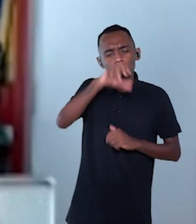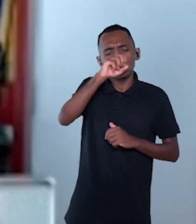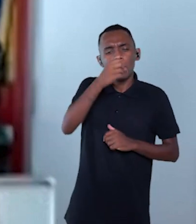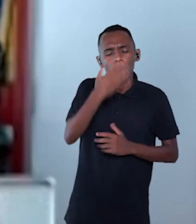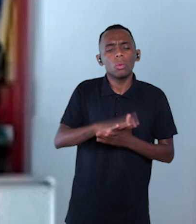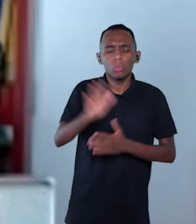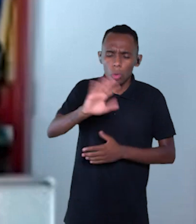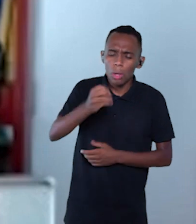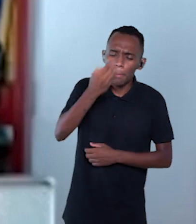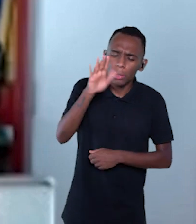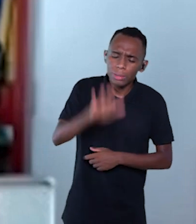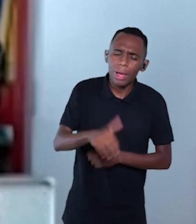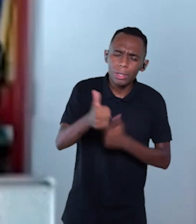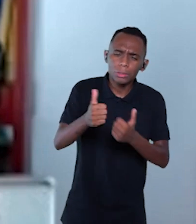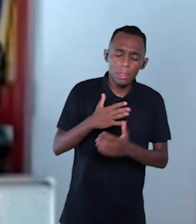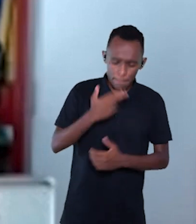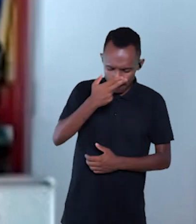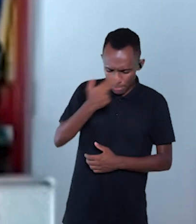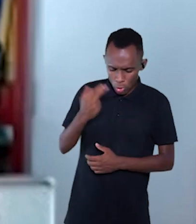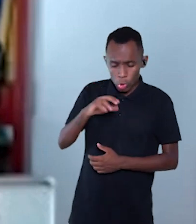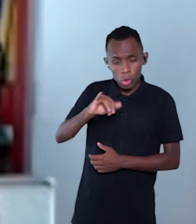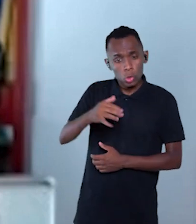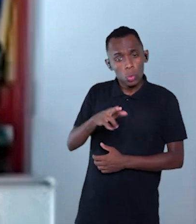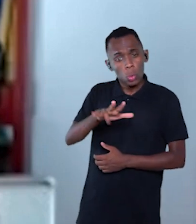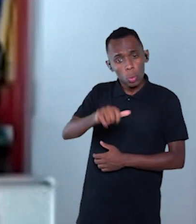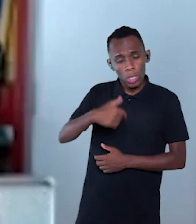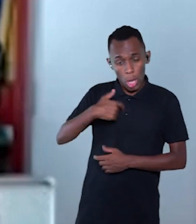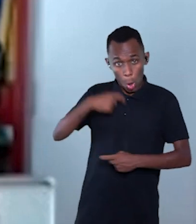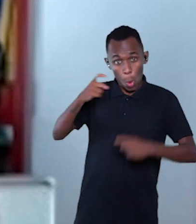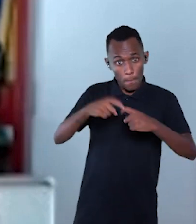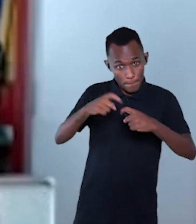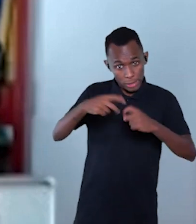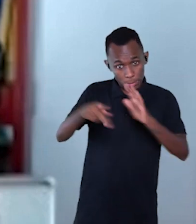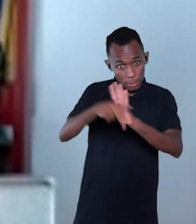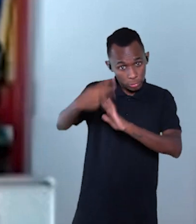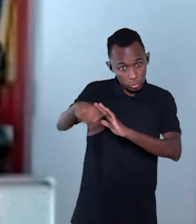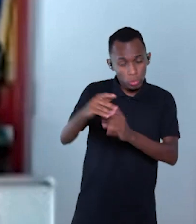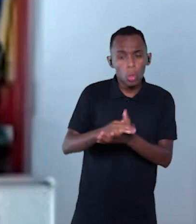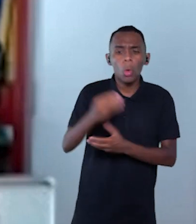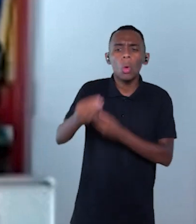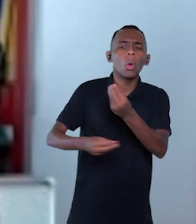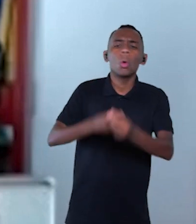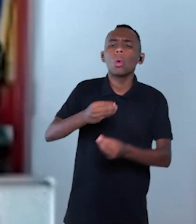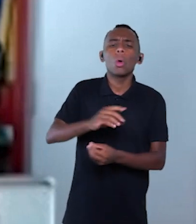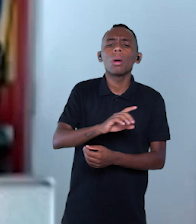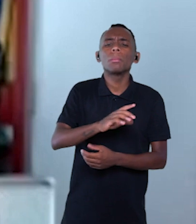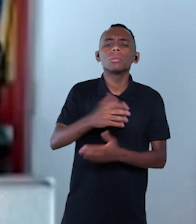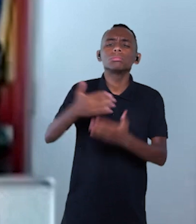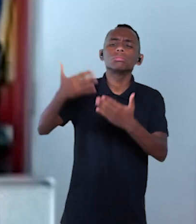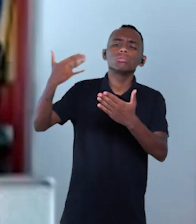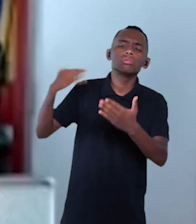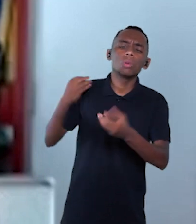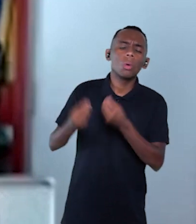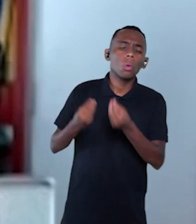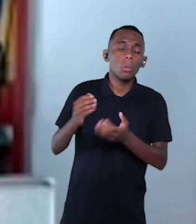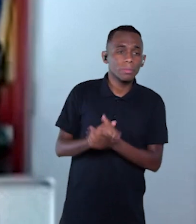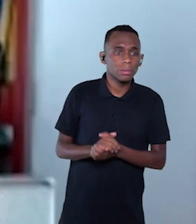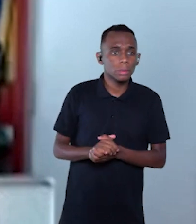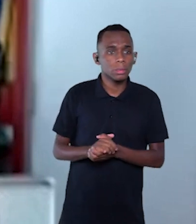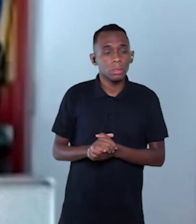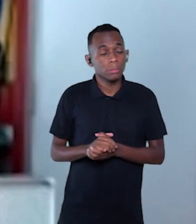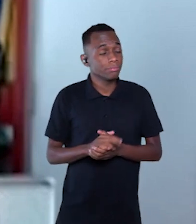perfumado. Oi, seu Hamilton, boa tarde. Meu nome é Júlia, sou a médica do senhor. Como passou os últimos